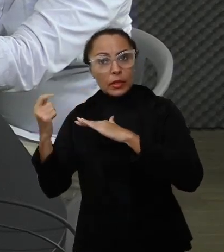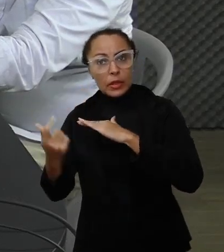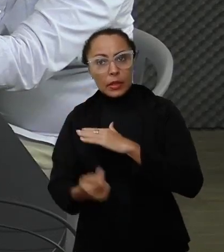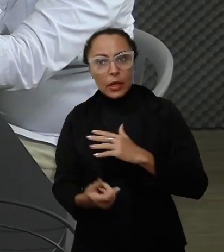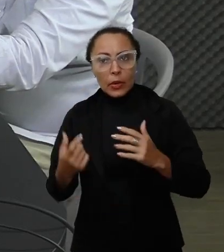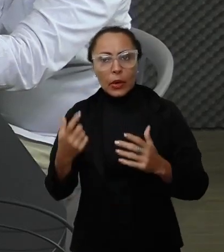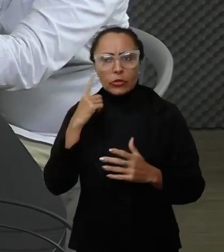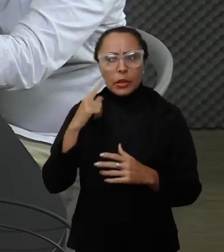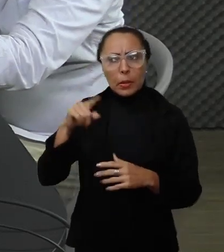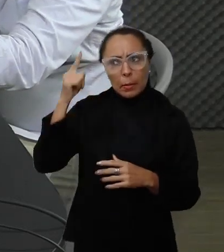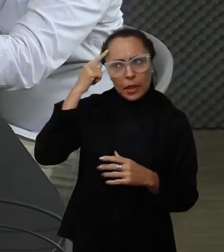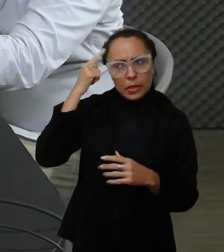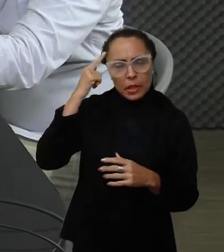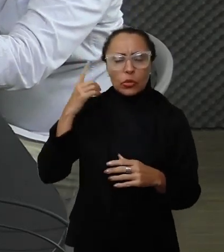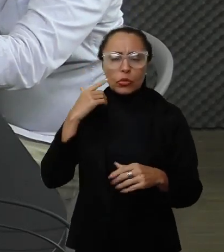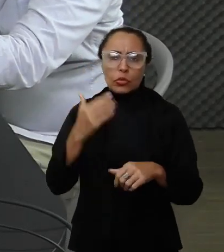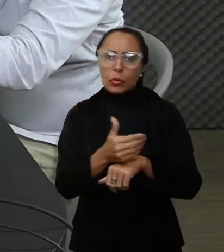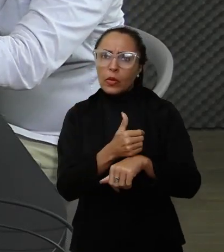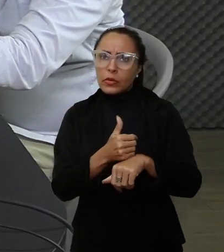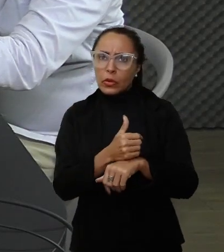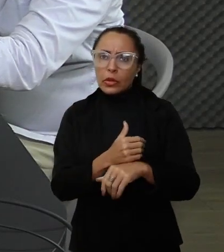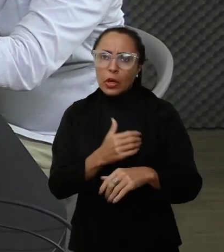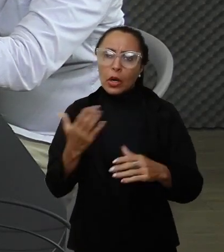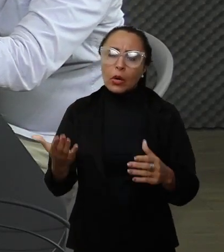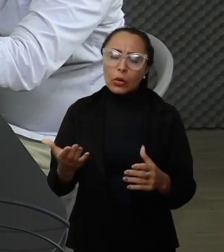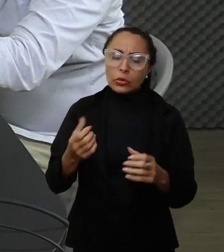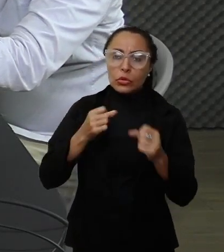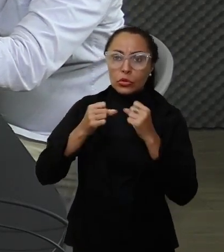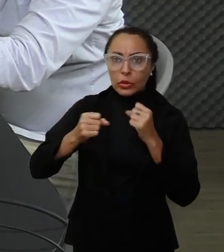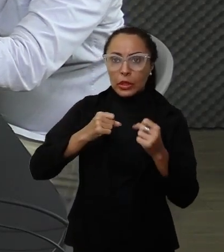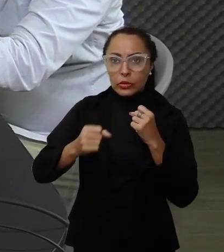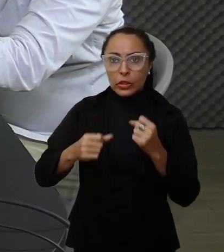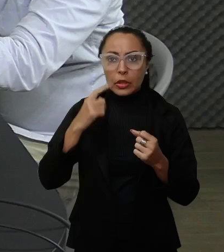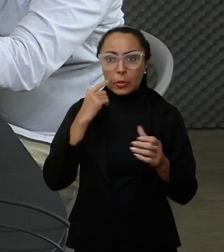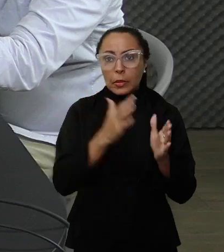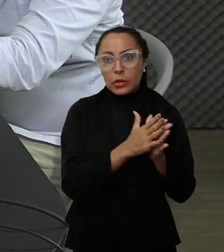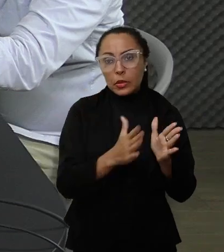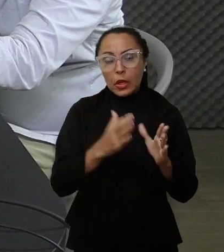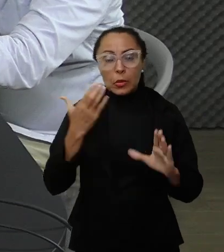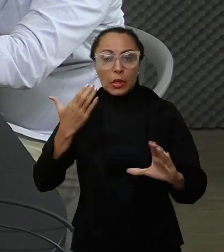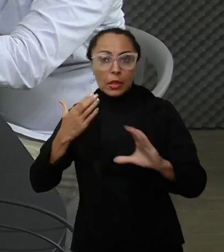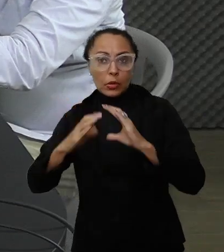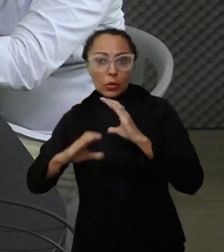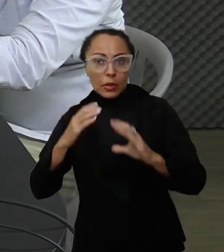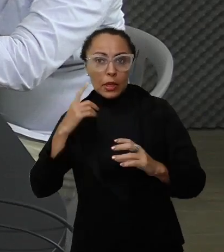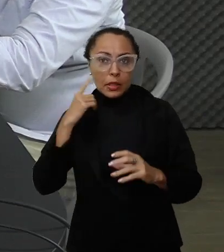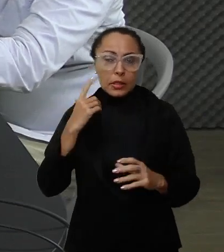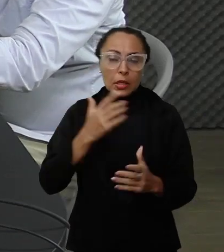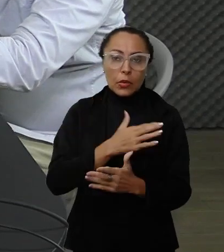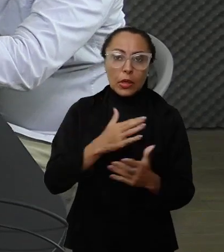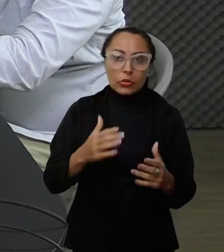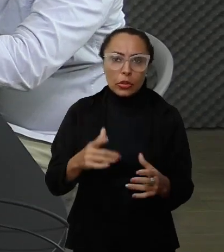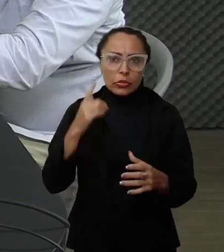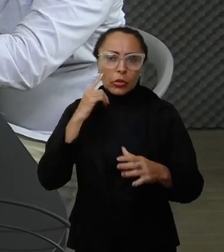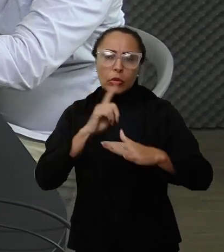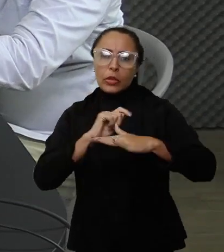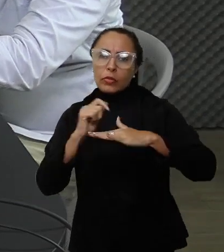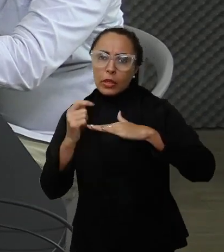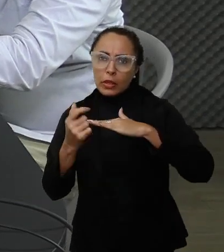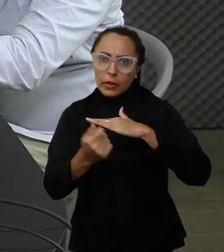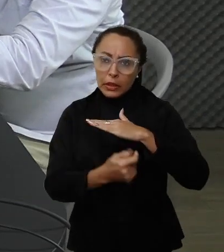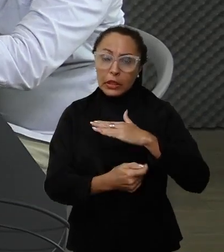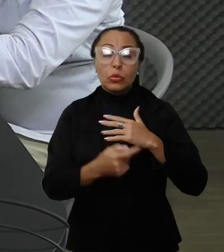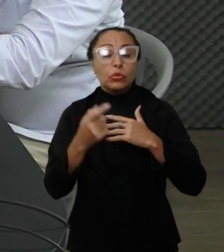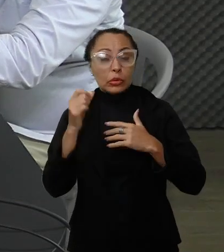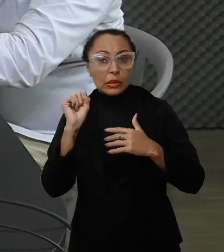dá é que todos os profissionais do jornalismo, a gente passou por uma época bem difícil para a comunicação, né? Isso. Porque a gente chegou naquela época das fake news, uma época muito pesada das